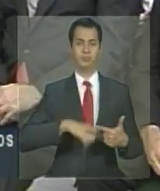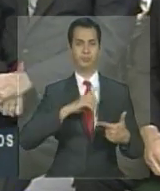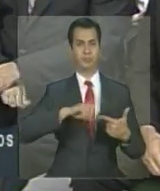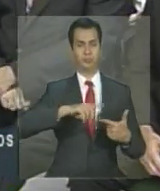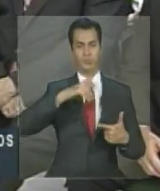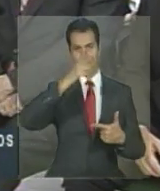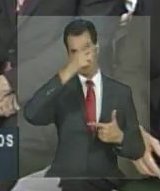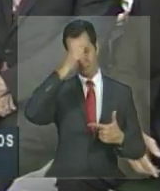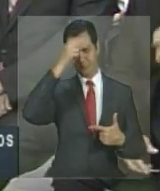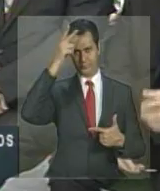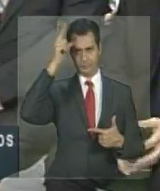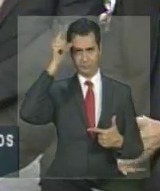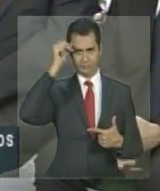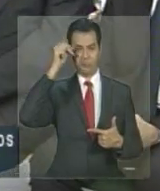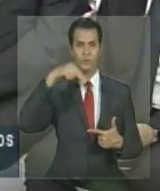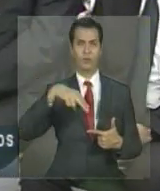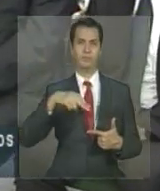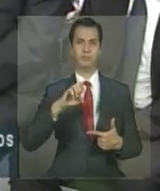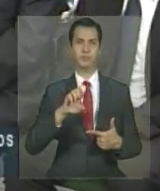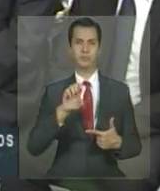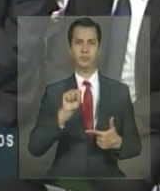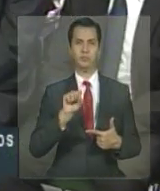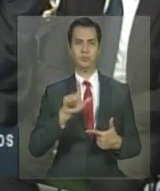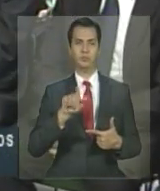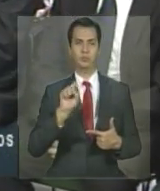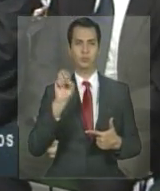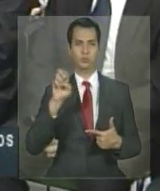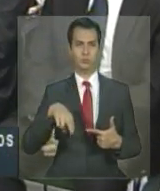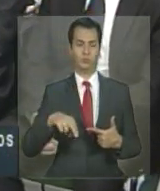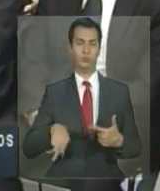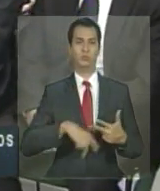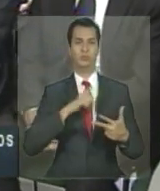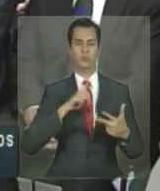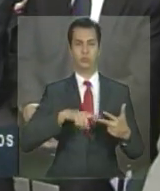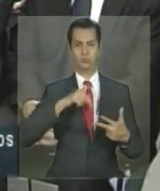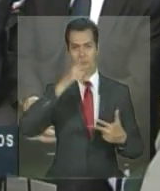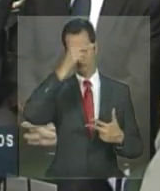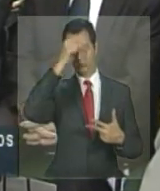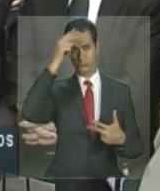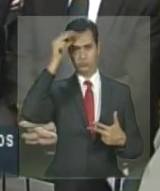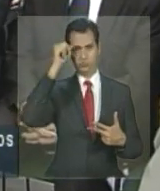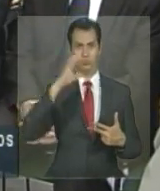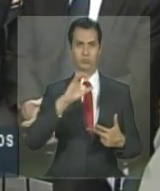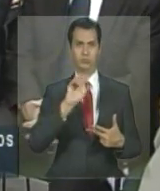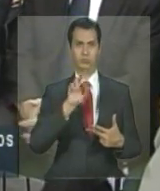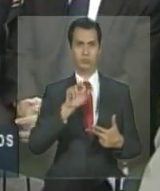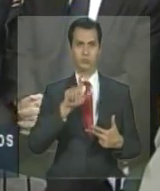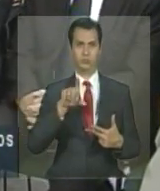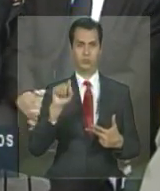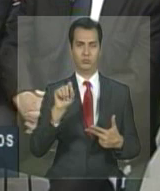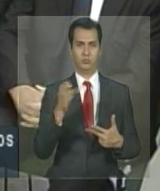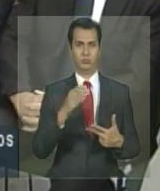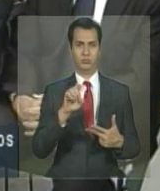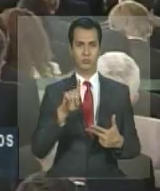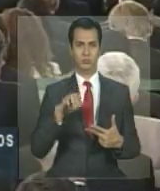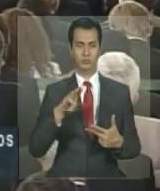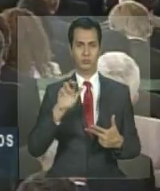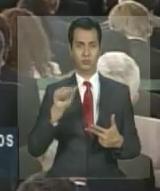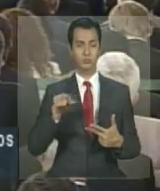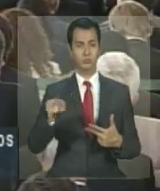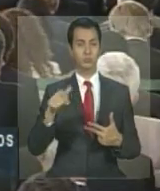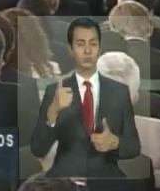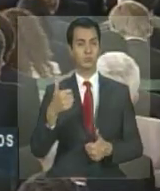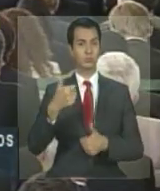Horizonte, prefeito Nelson Trade Filho, de Campo Grande, prefeito Carlos Derma, em